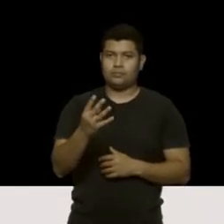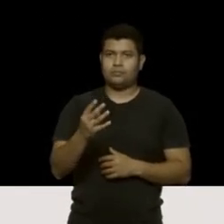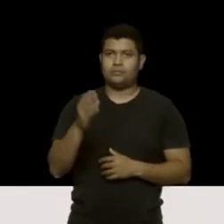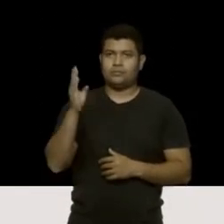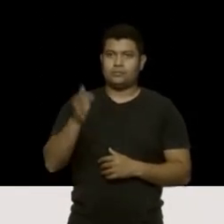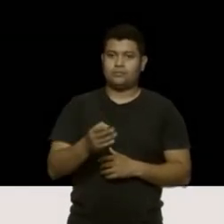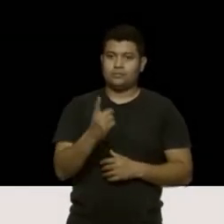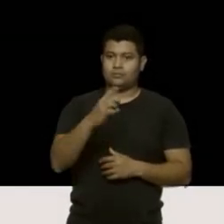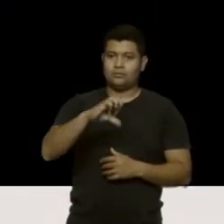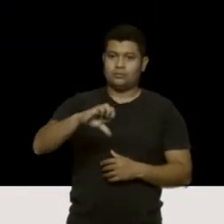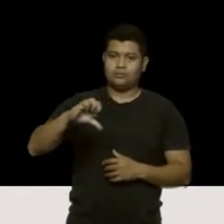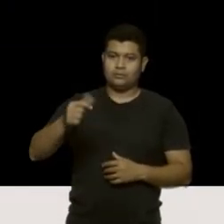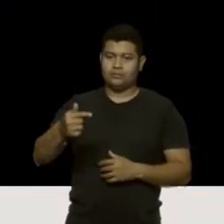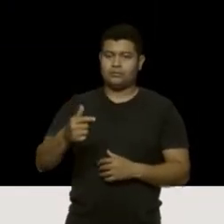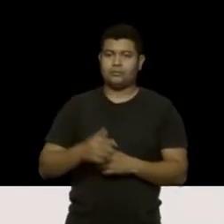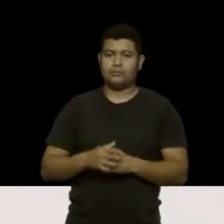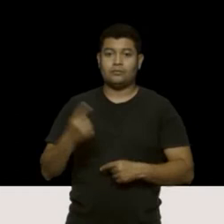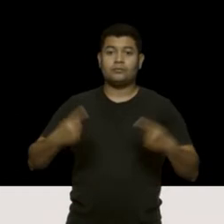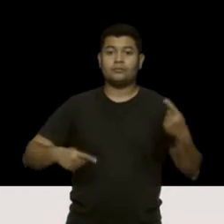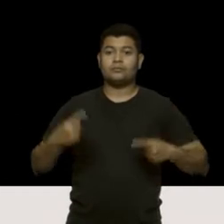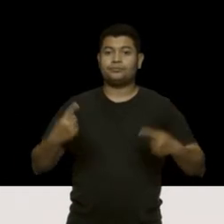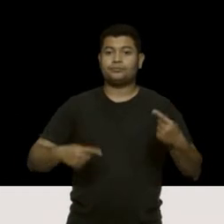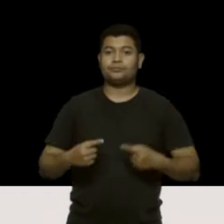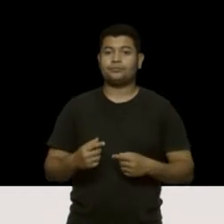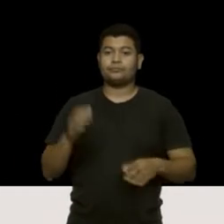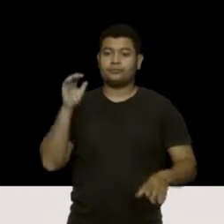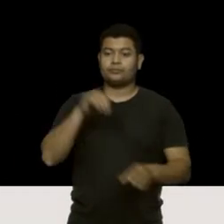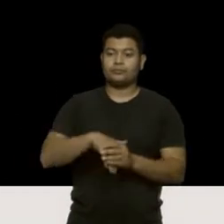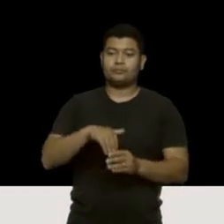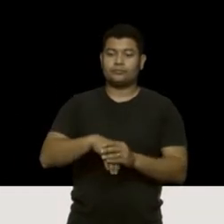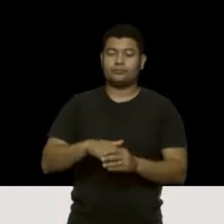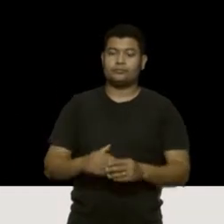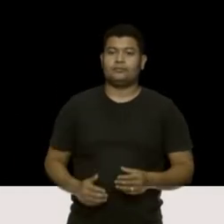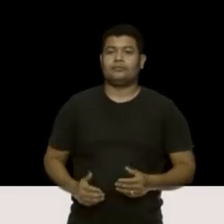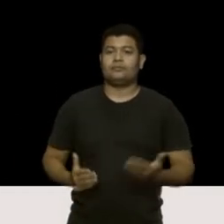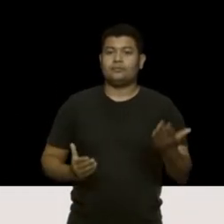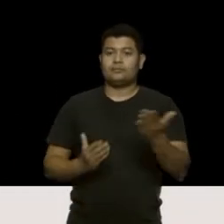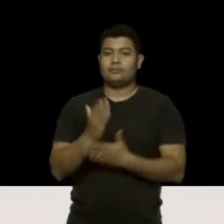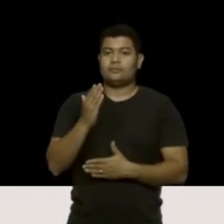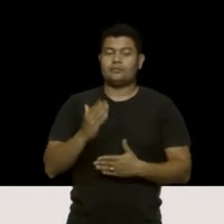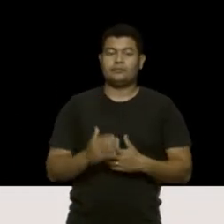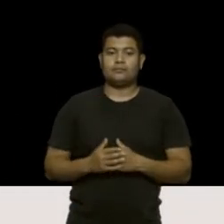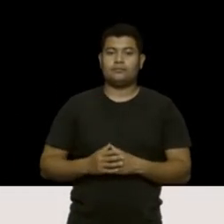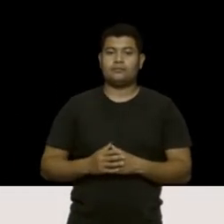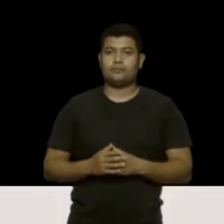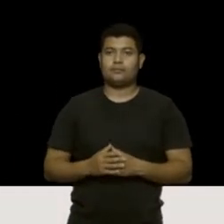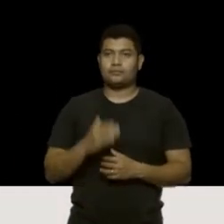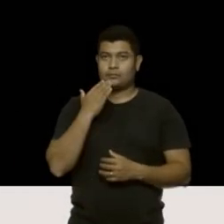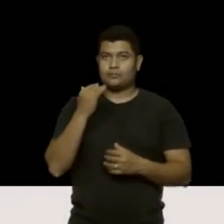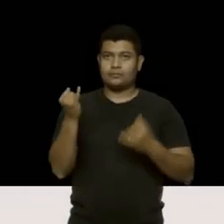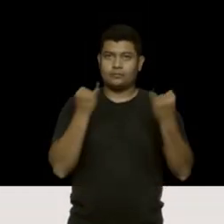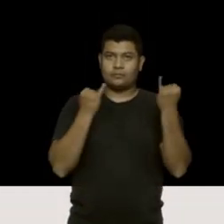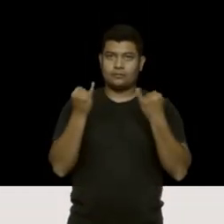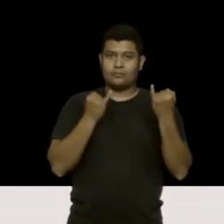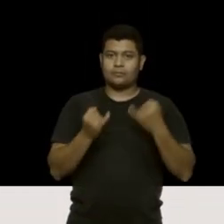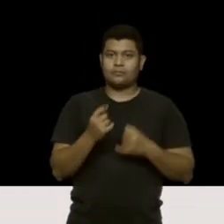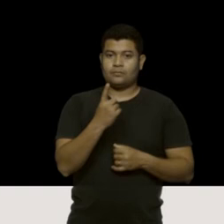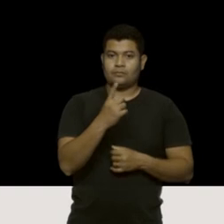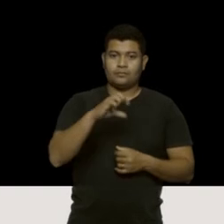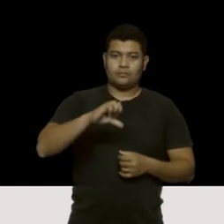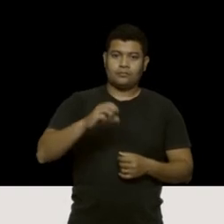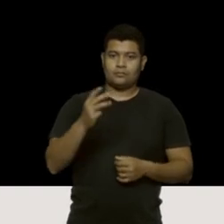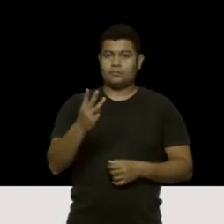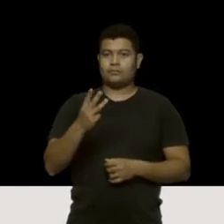9.504/97. Em discussão, em votação, aprovado. Pedido de informação 93.